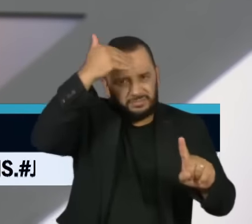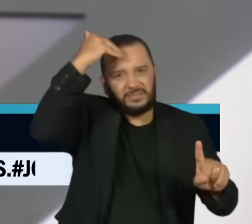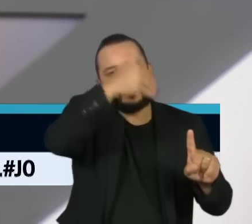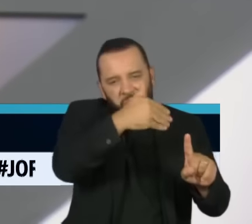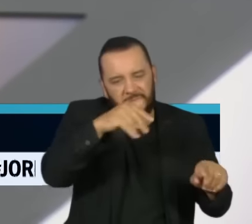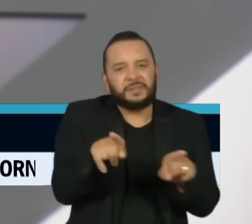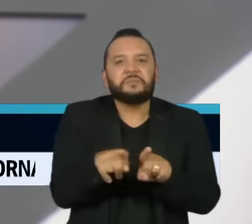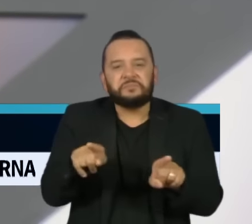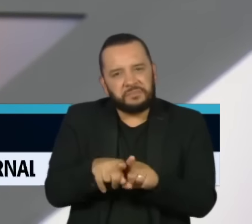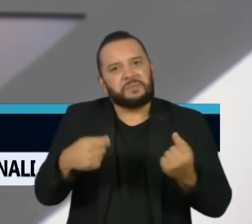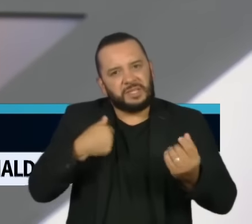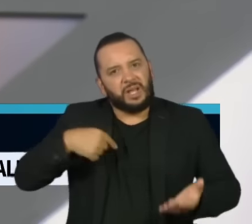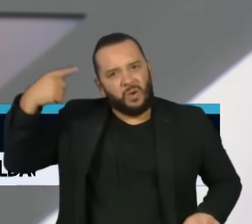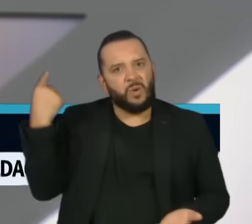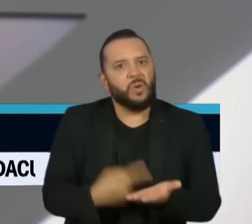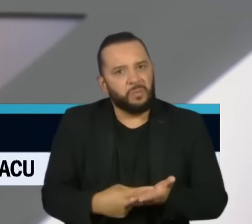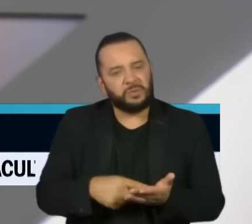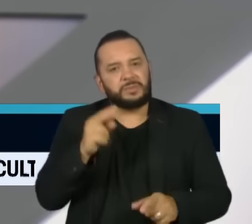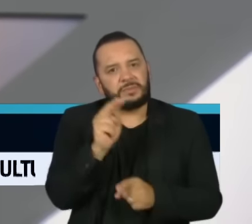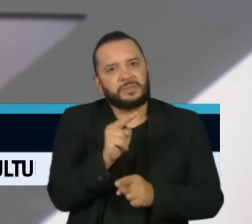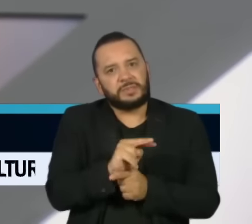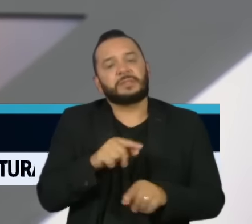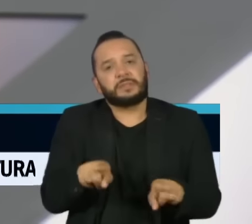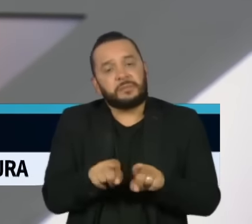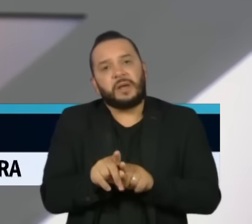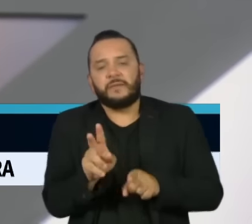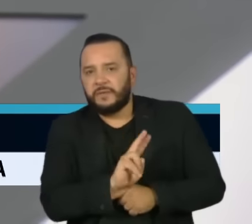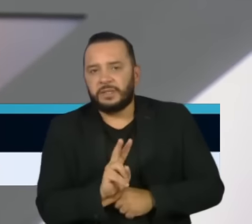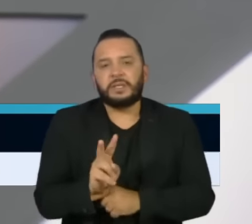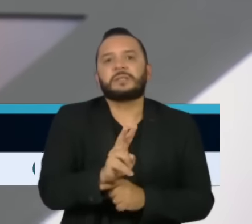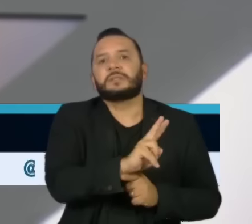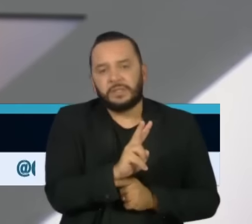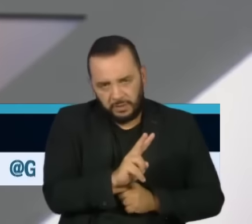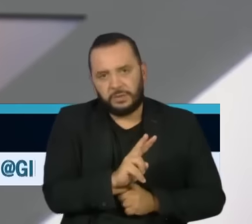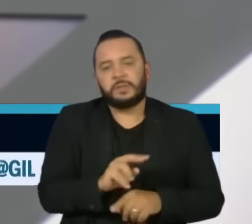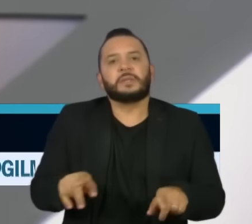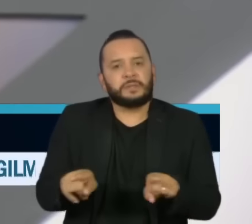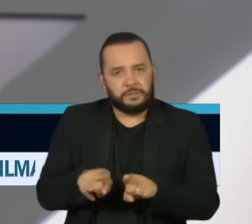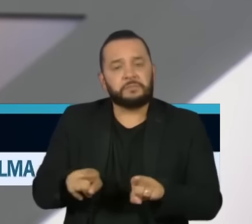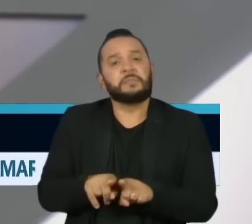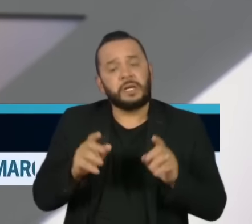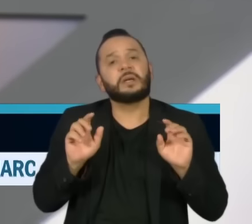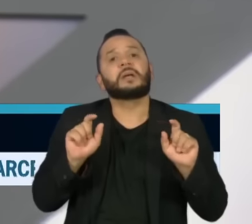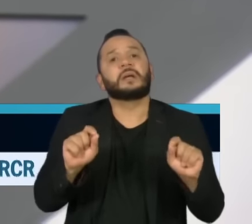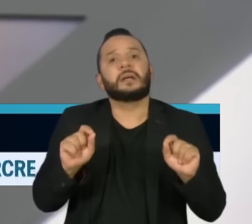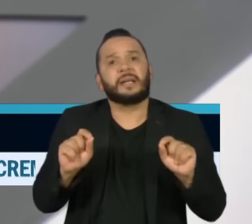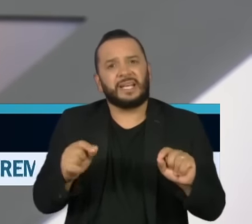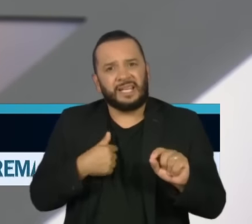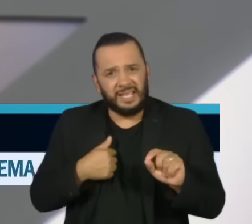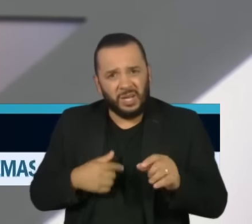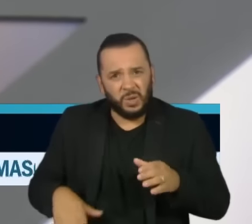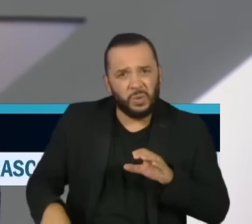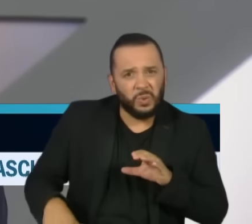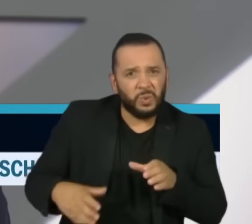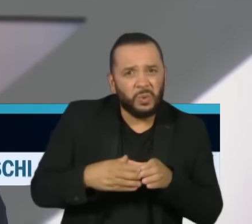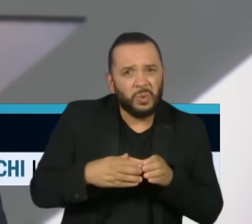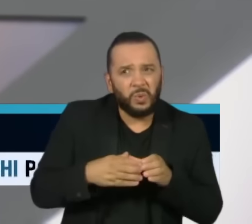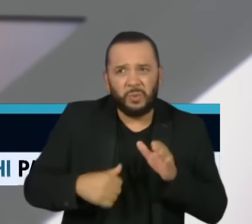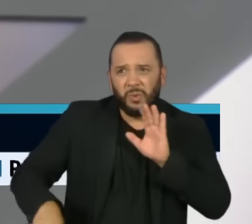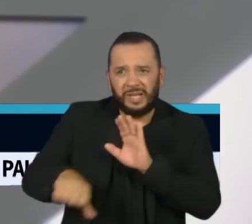mas sobretudo precisa ter a fiscalização, a vigilância e o combate, sobretudo, ao crime organizado. Né? Nós vimos